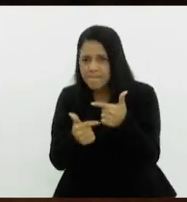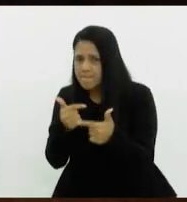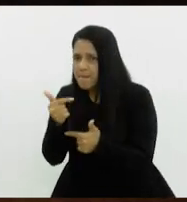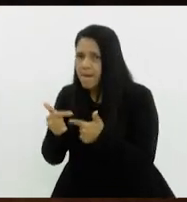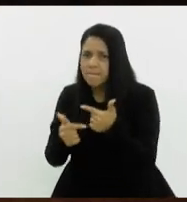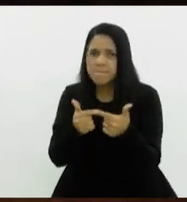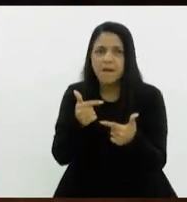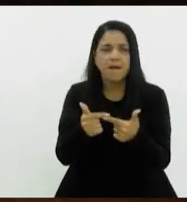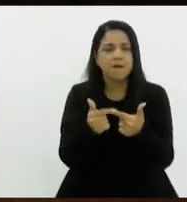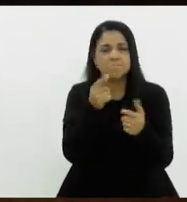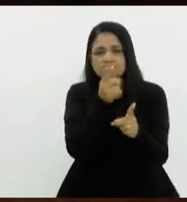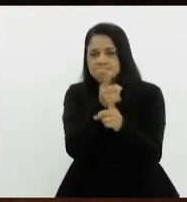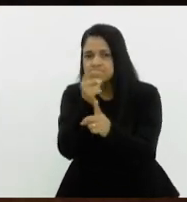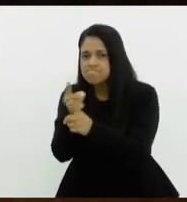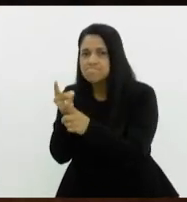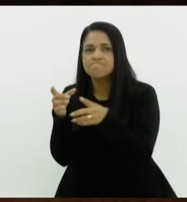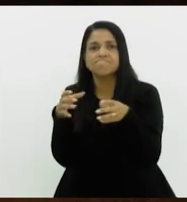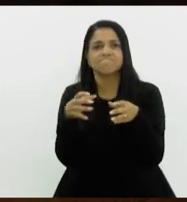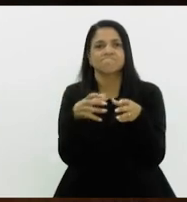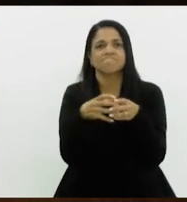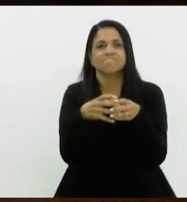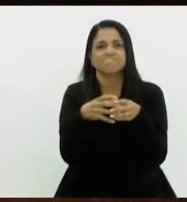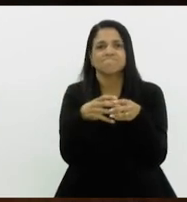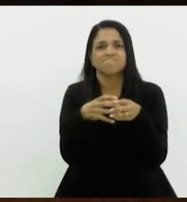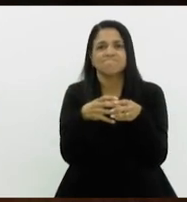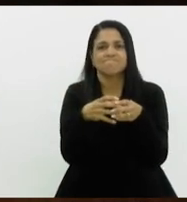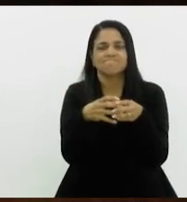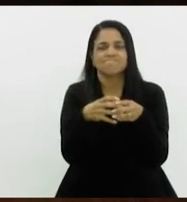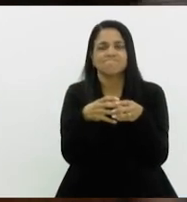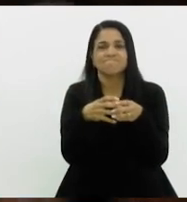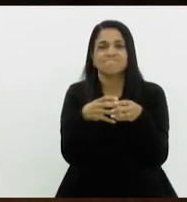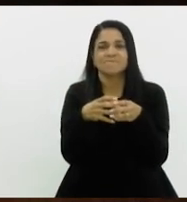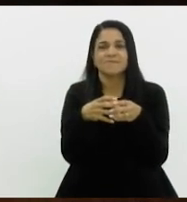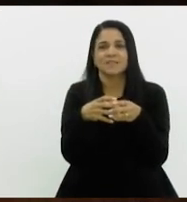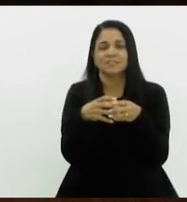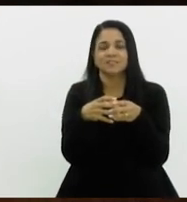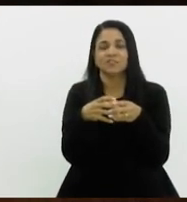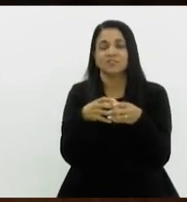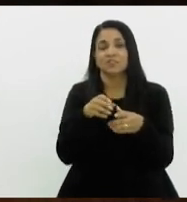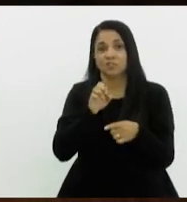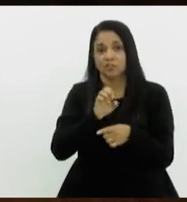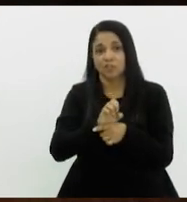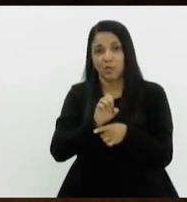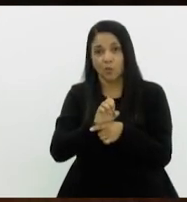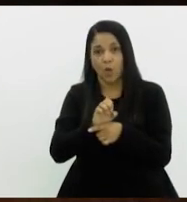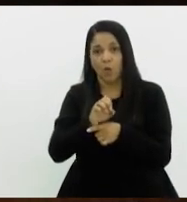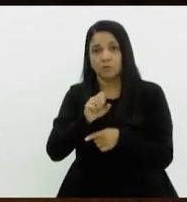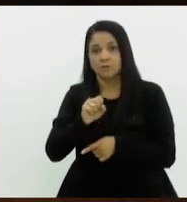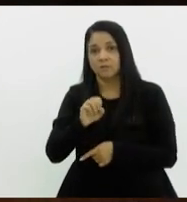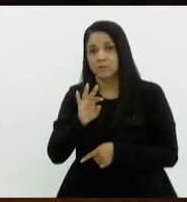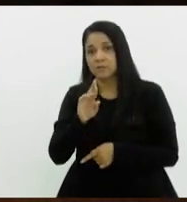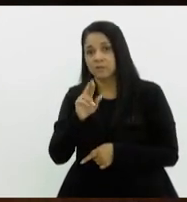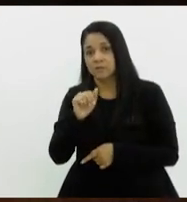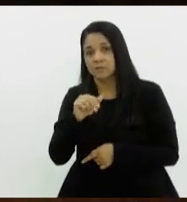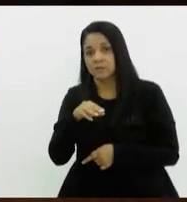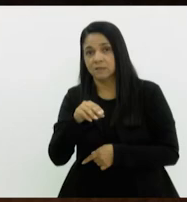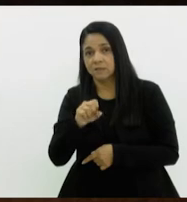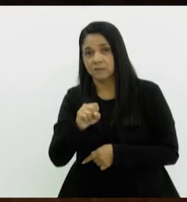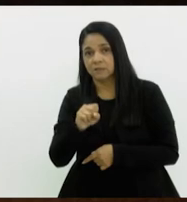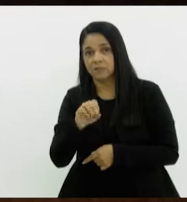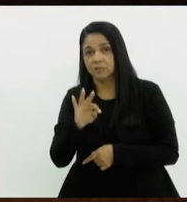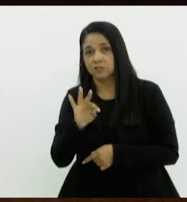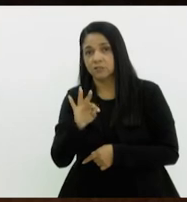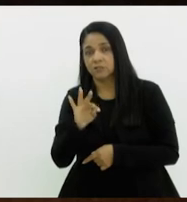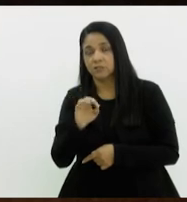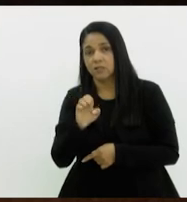e desbarata uma quadrilha transestadual que tinha interlocuções e ramificação com o Estado